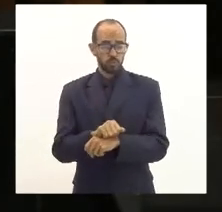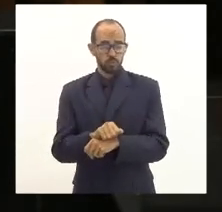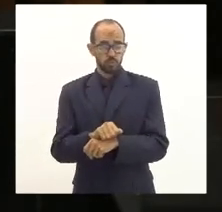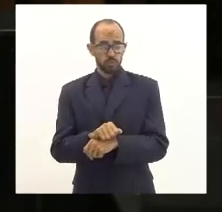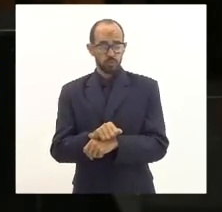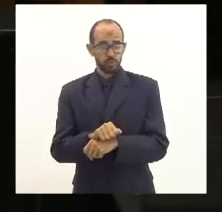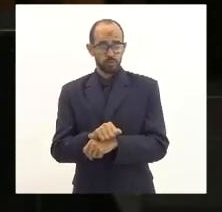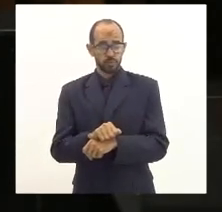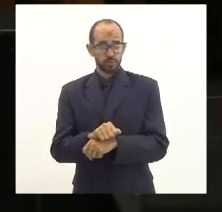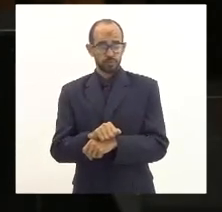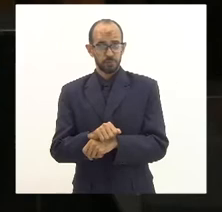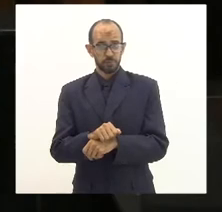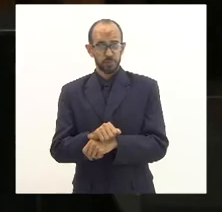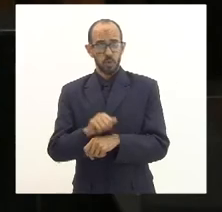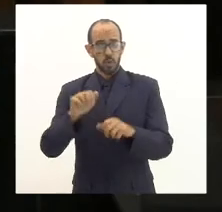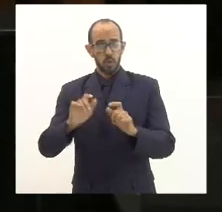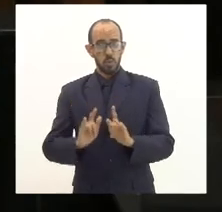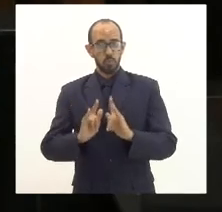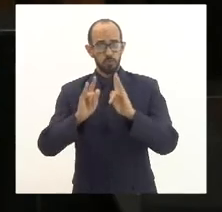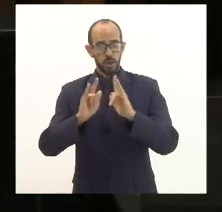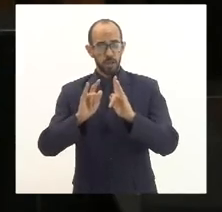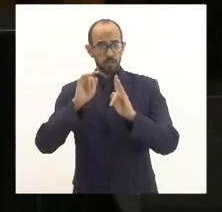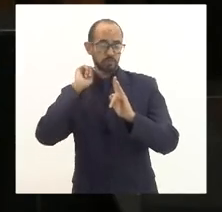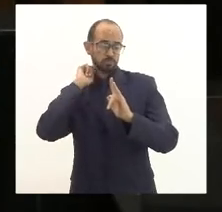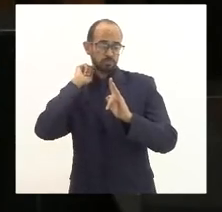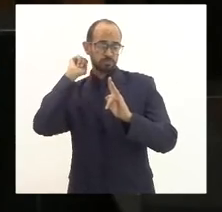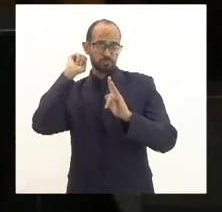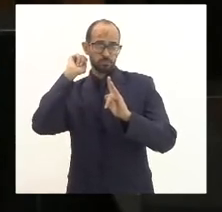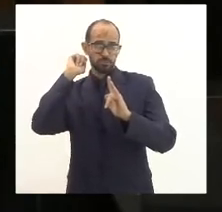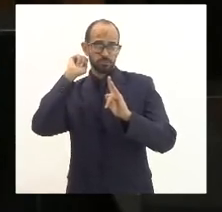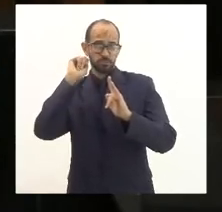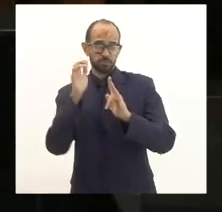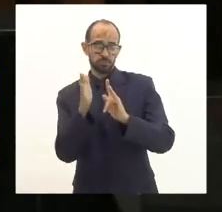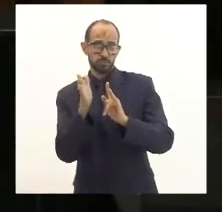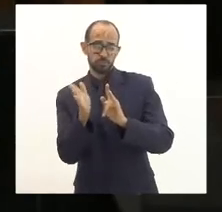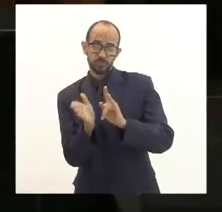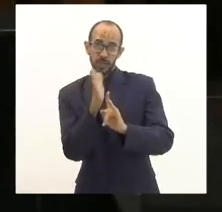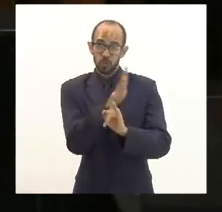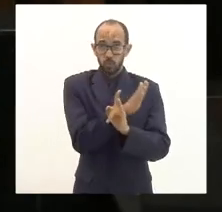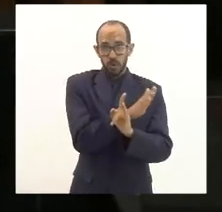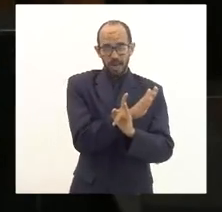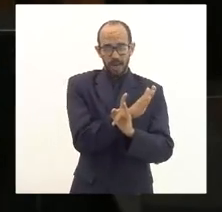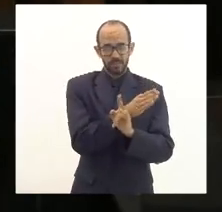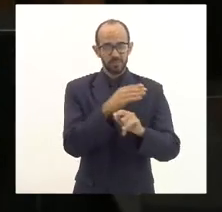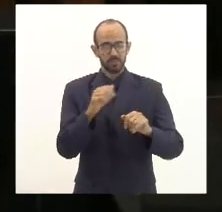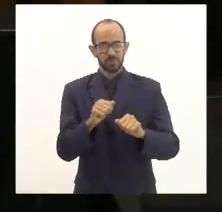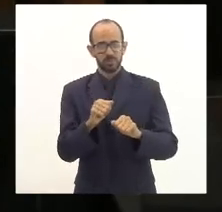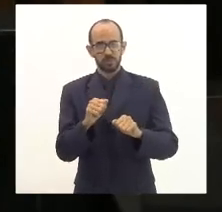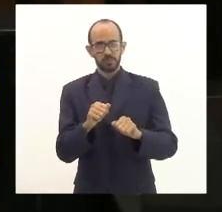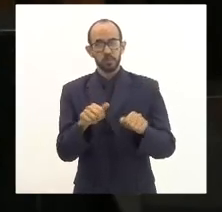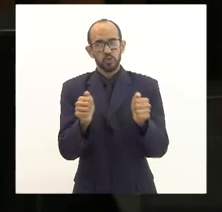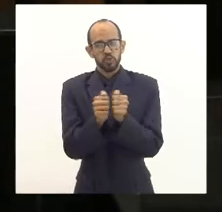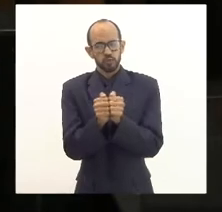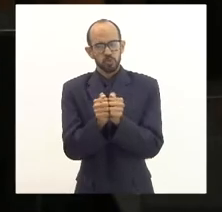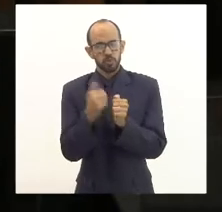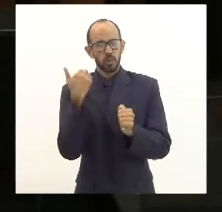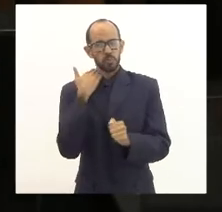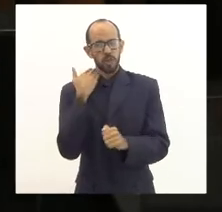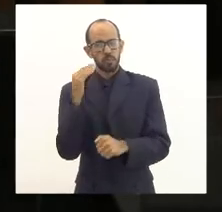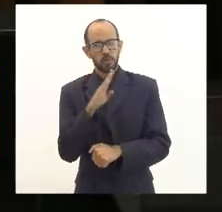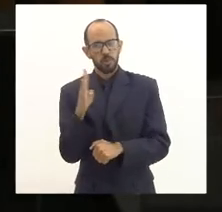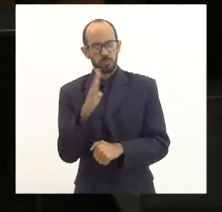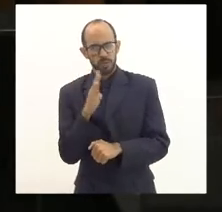Palácio Tiradentes Cadeia Velha e junto com o Banco do Brasil com o Museu Histórico